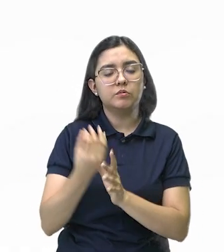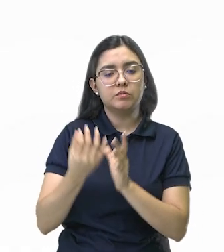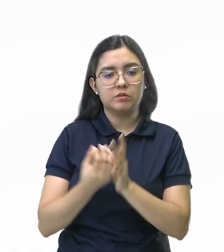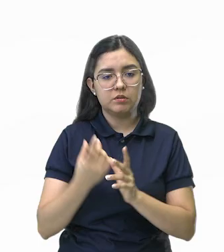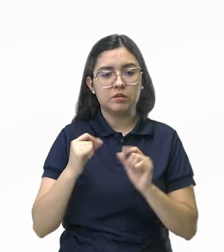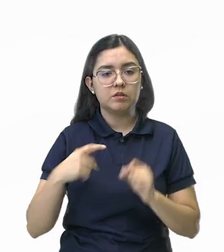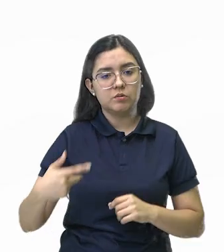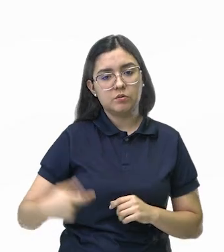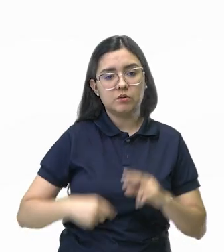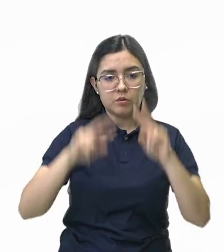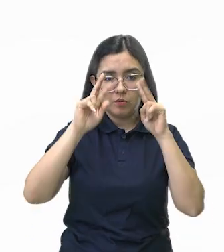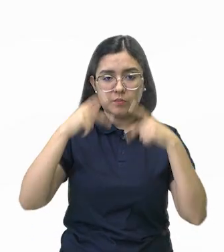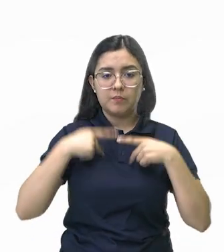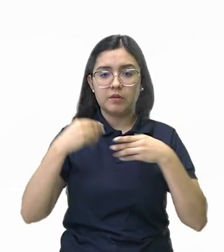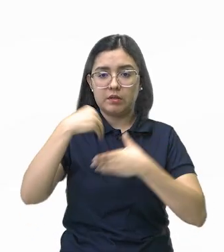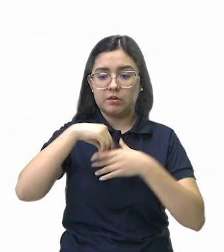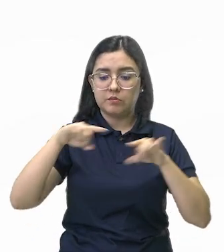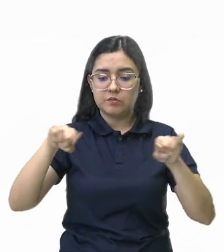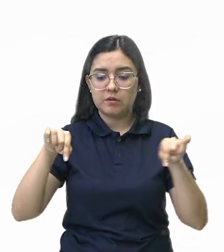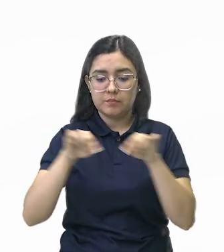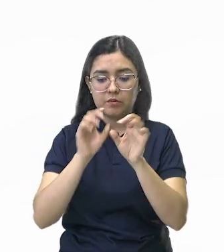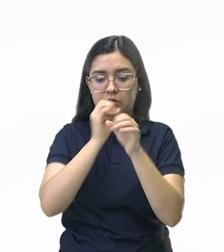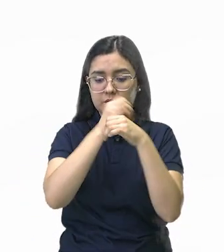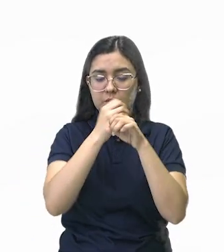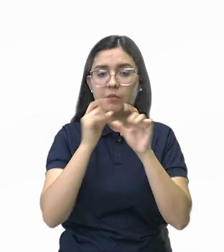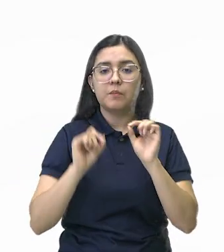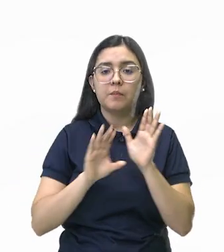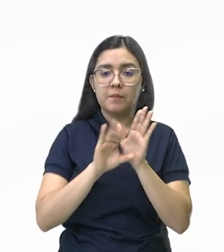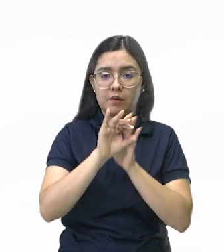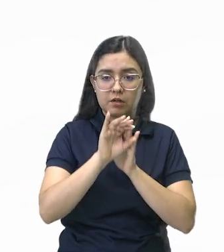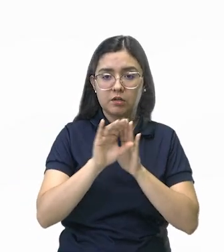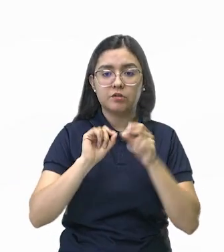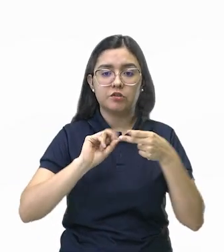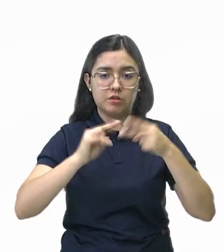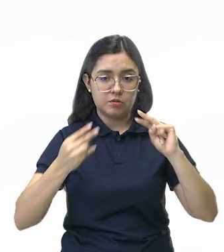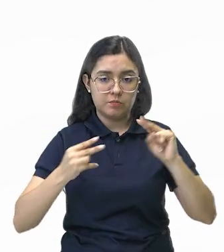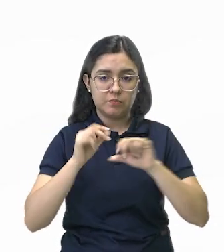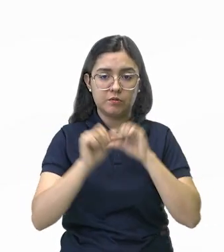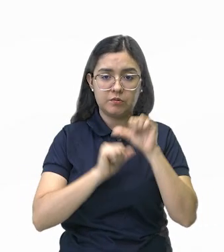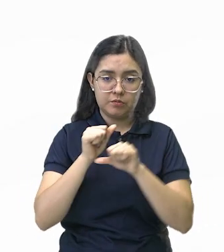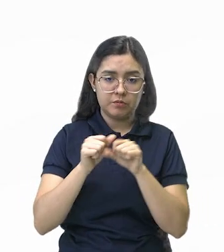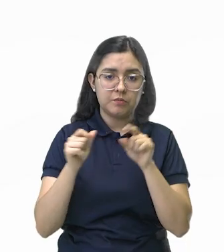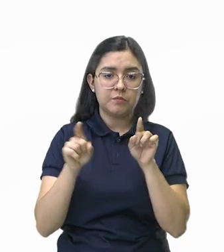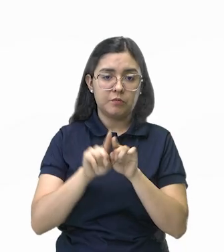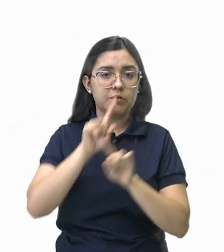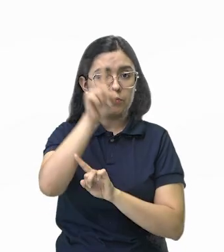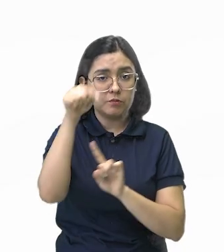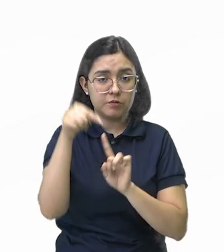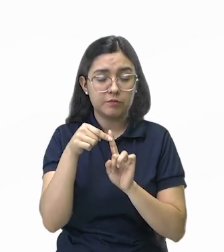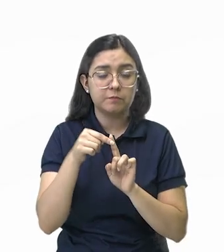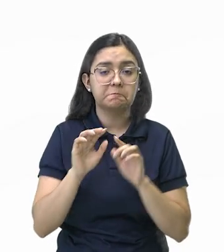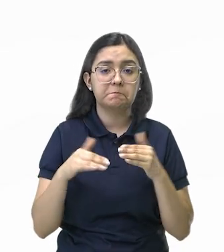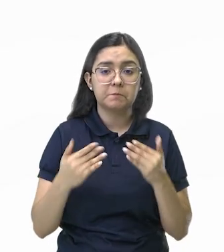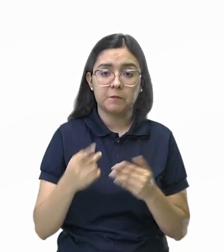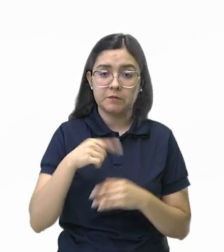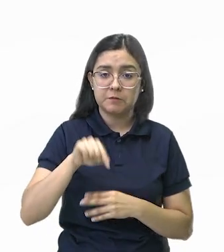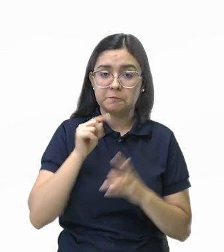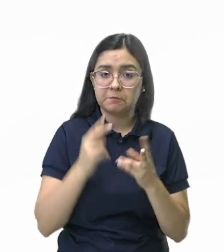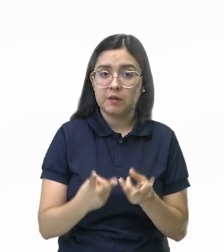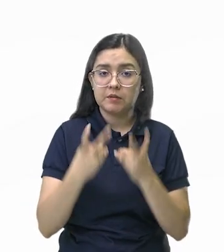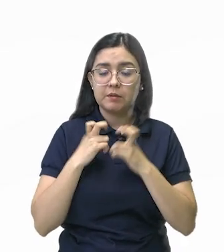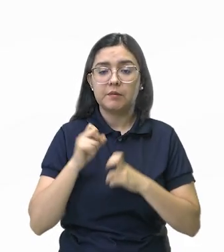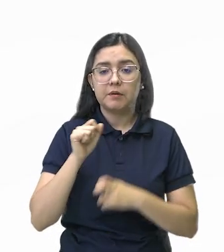insulina humana em laboratório, por bactérias geneticamente modificadas para esse fim. Então, você observa aí na